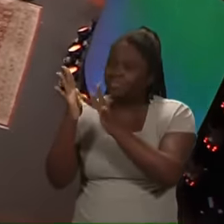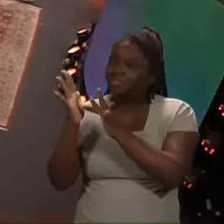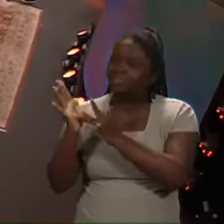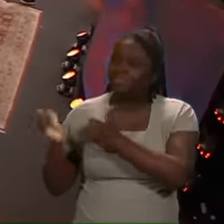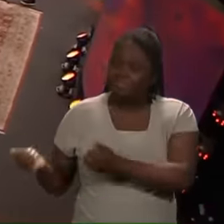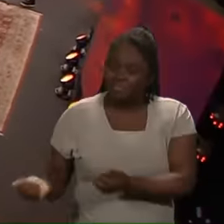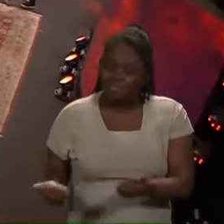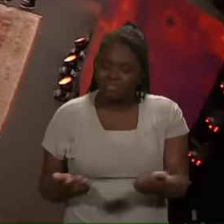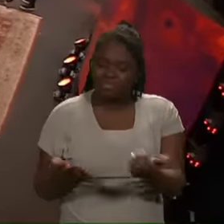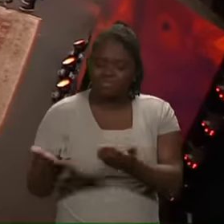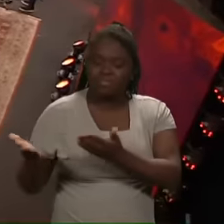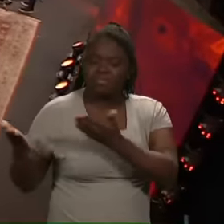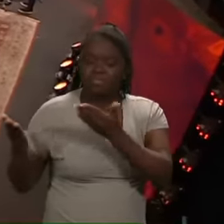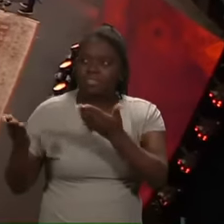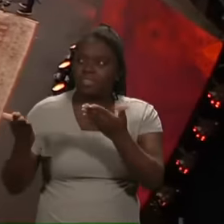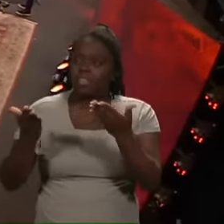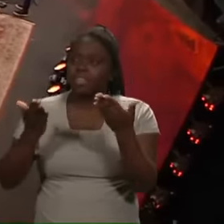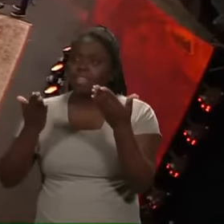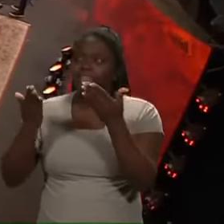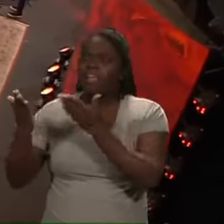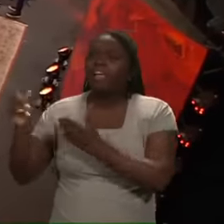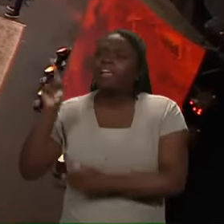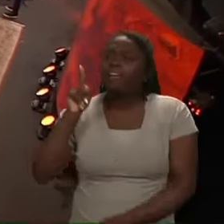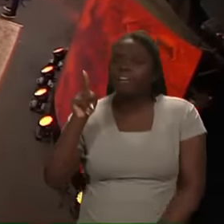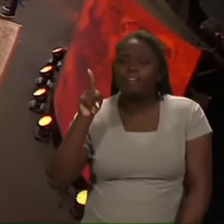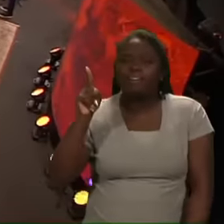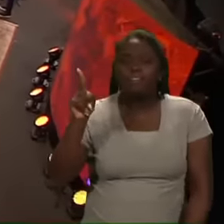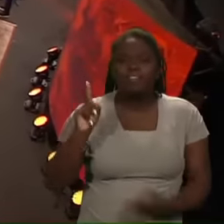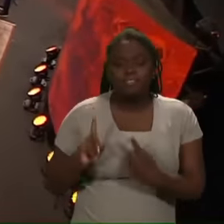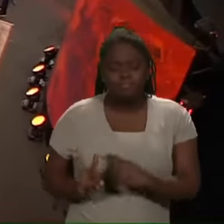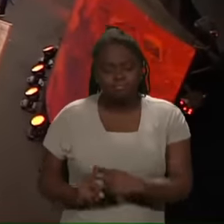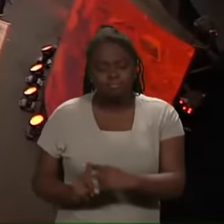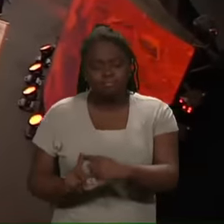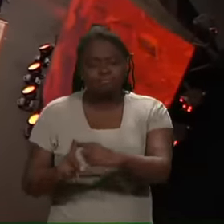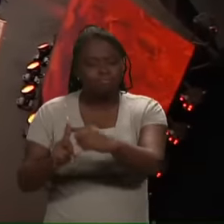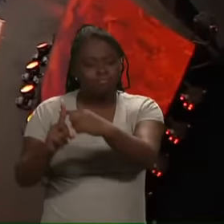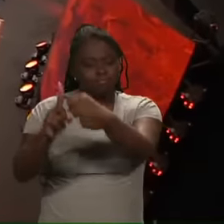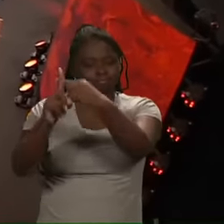Cordeiro que na cruz por nós